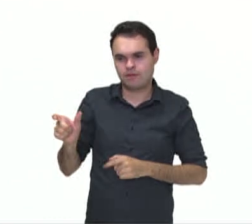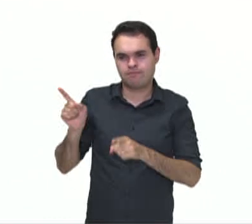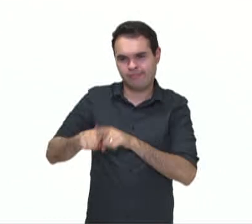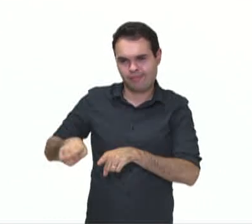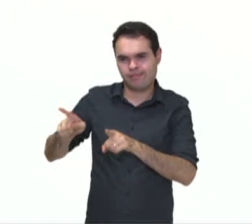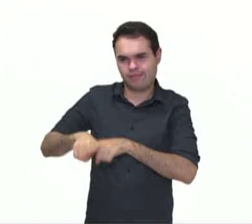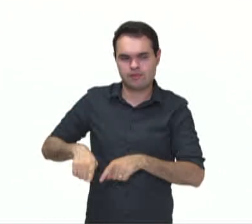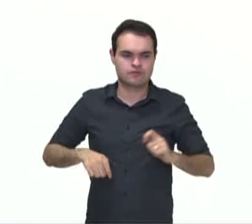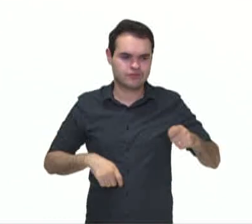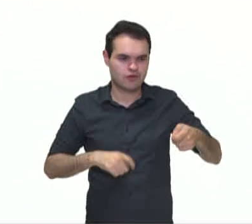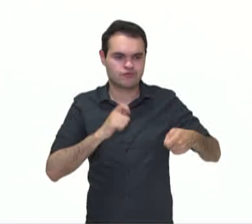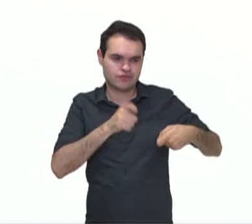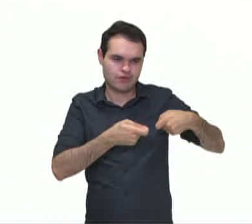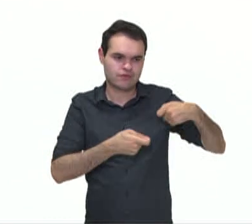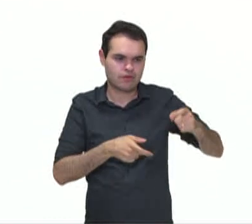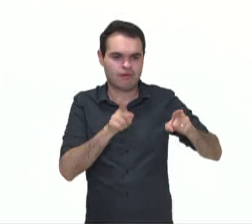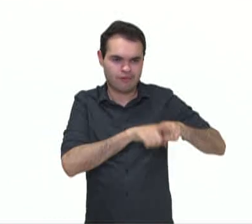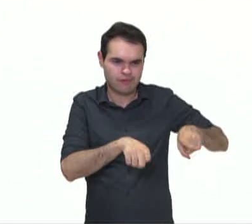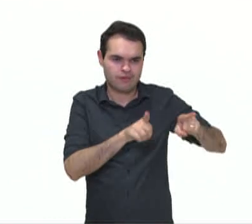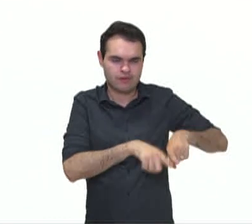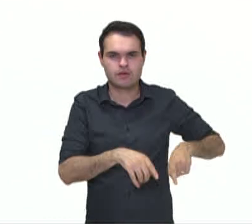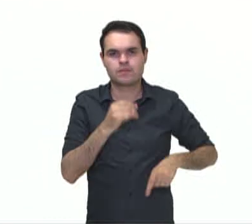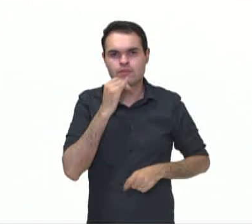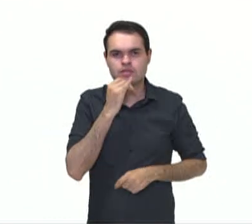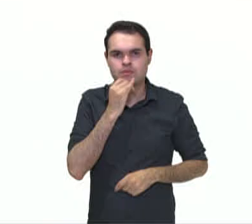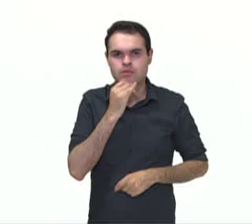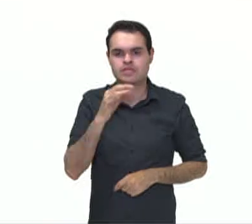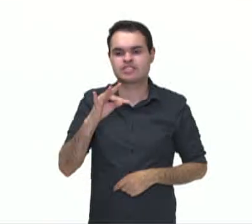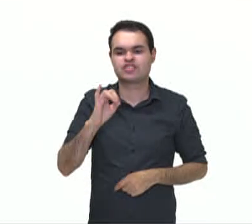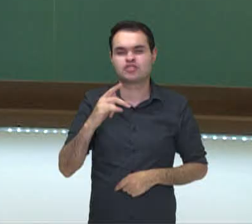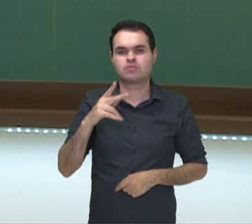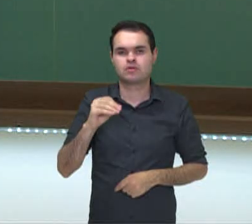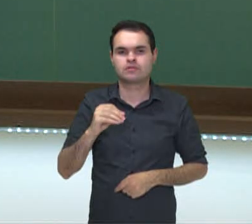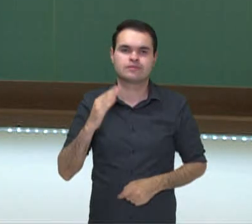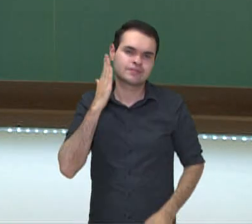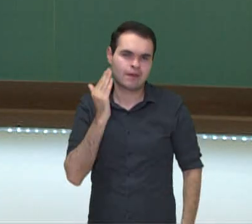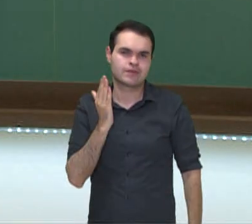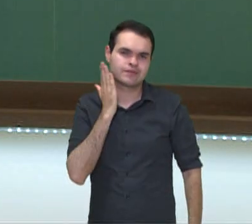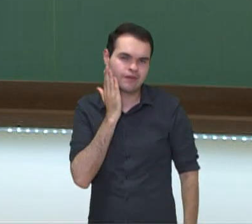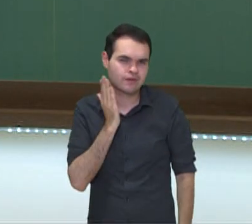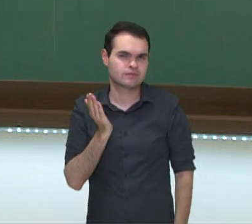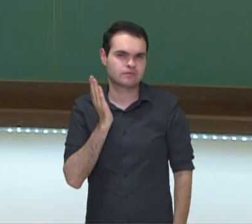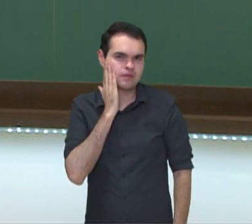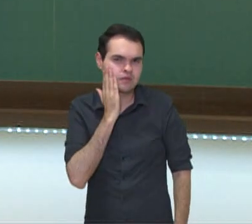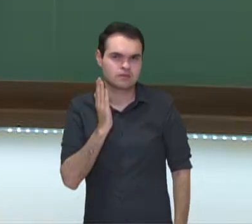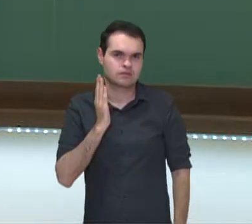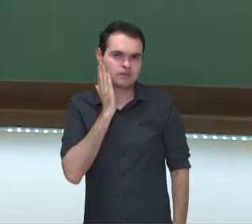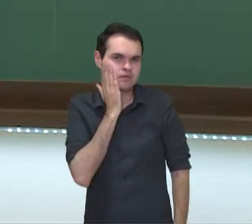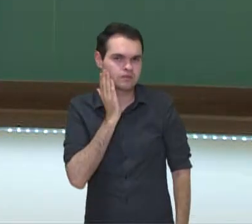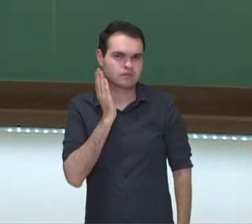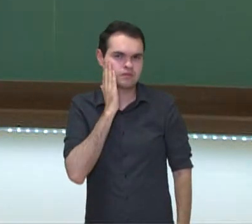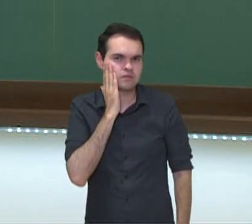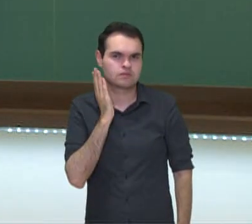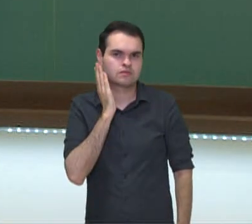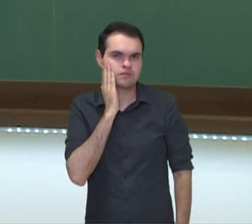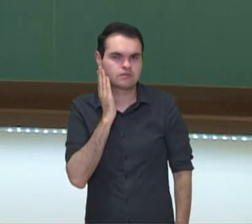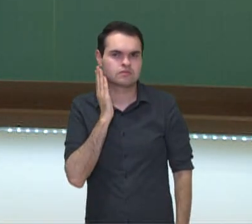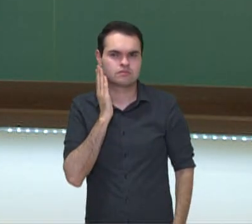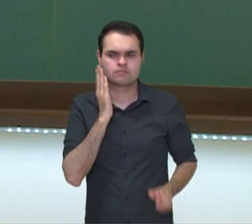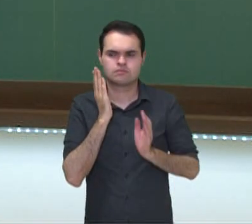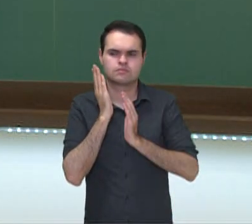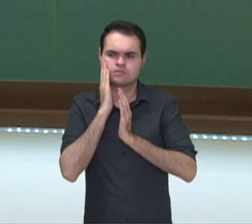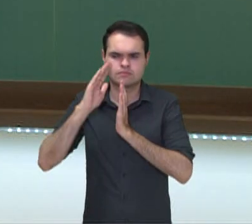Por exemplo, se você usa muito tipo assim, sabe? Tipo assim, pode virar, por